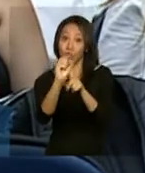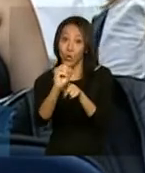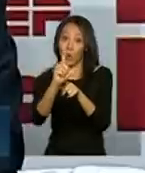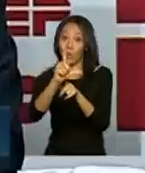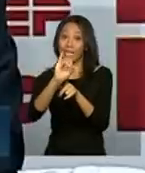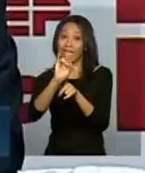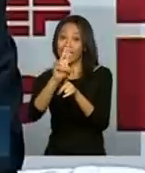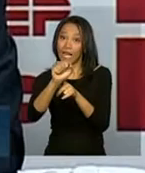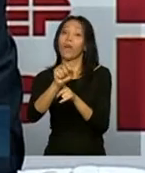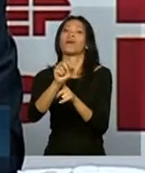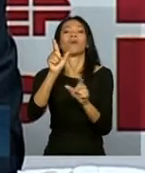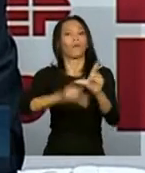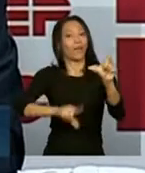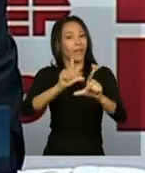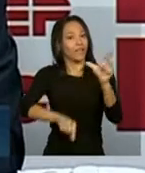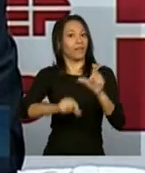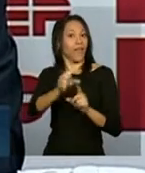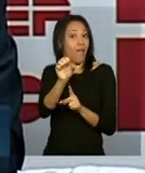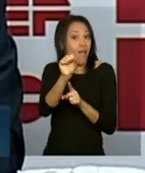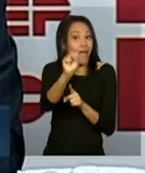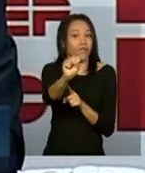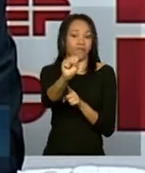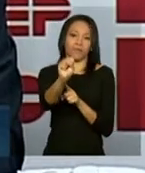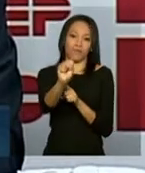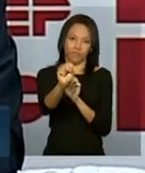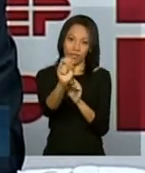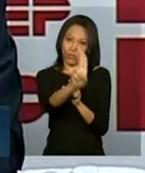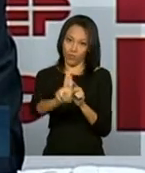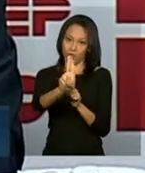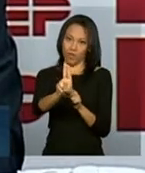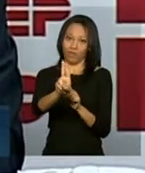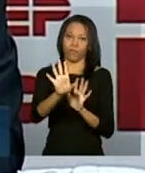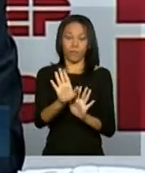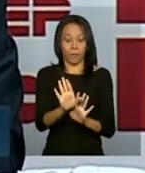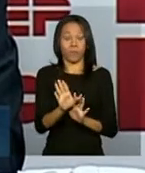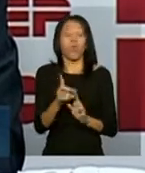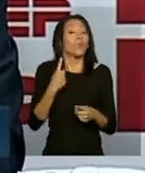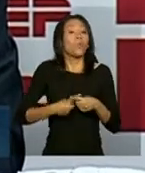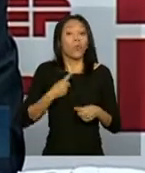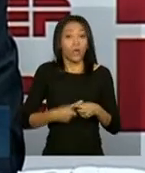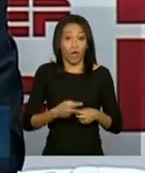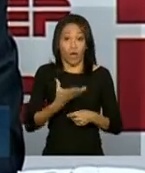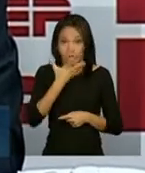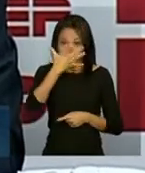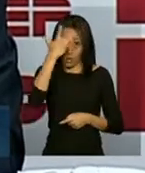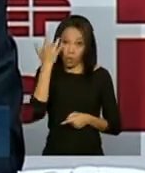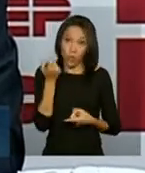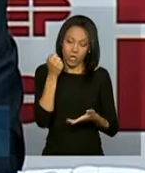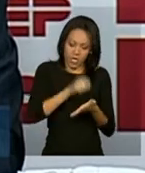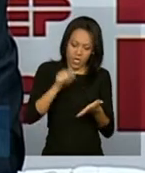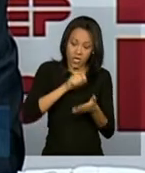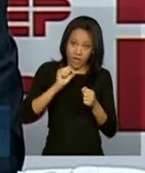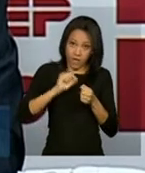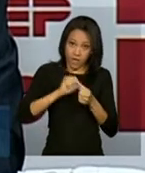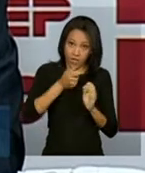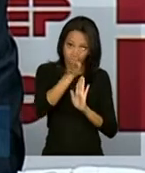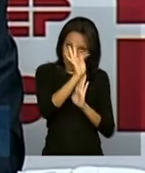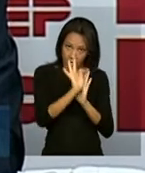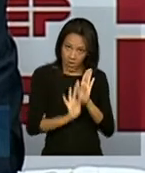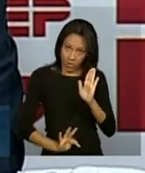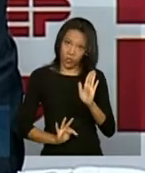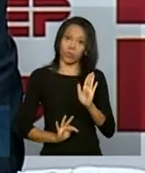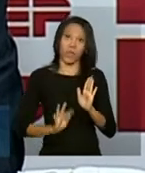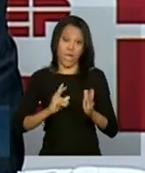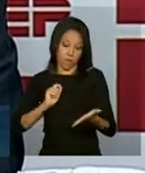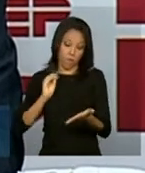certo. Eles fizeram uma opção que o INEP não fez. Por que que não fez? Porque o autor do livro que reproduz essa charge defendeu que